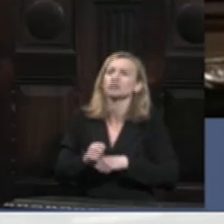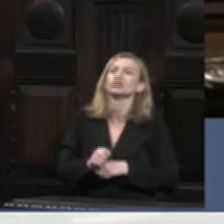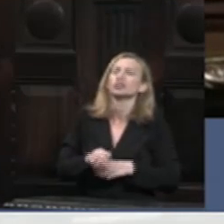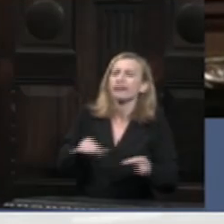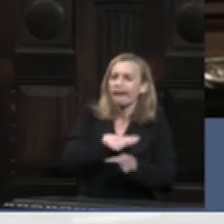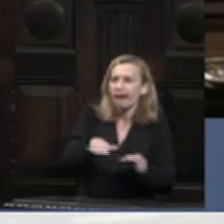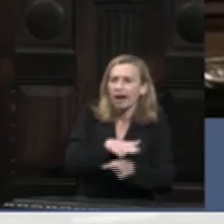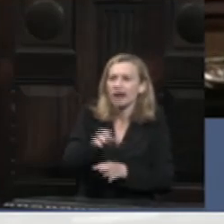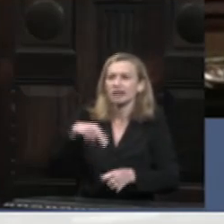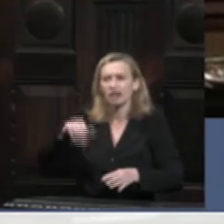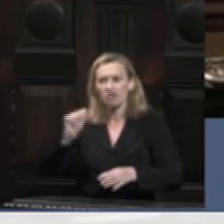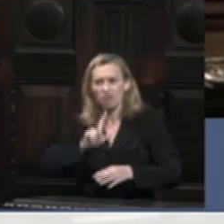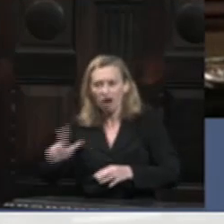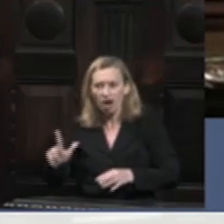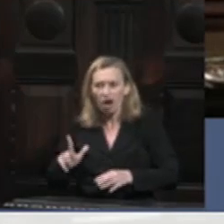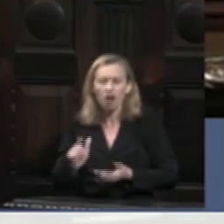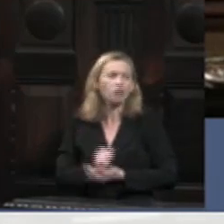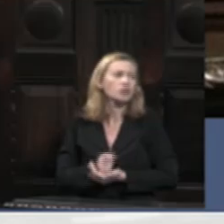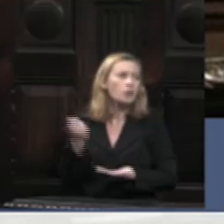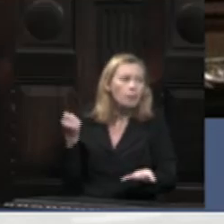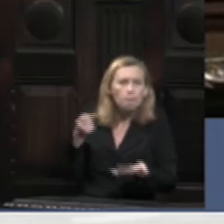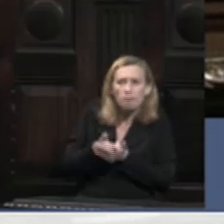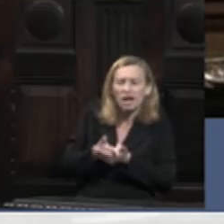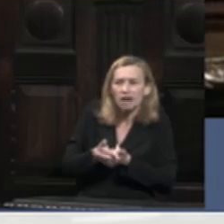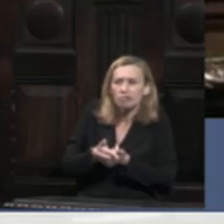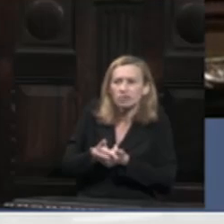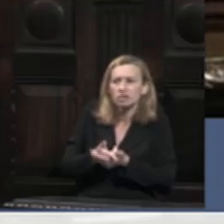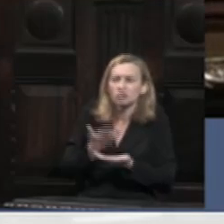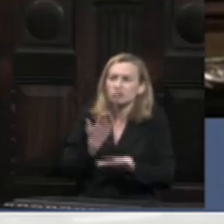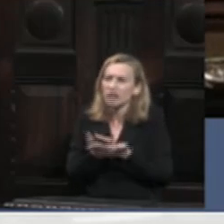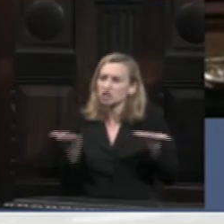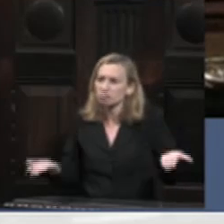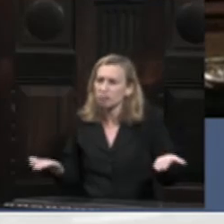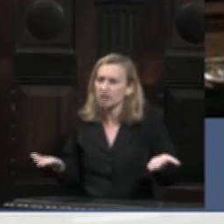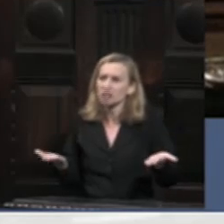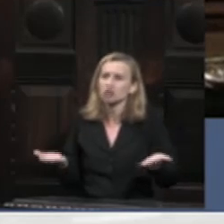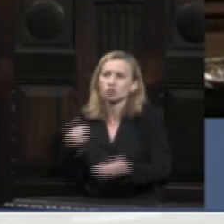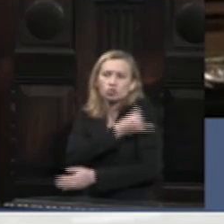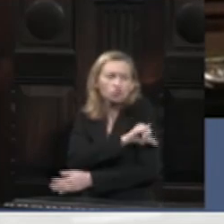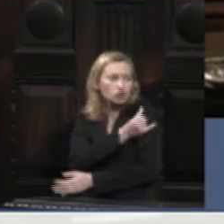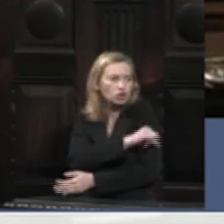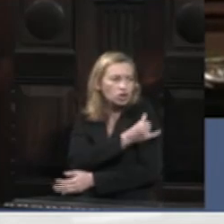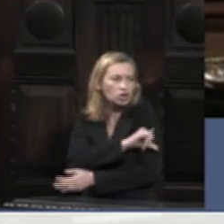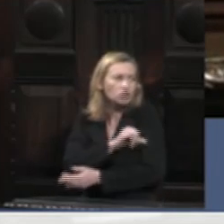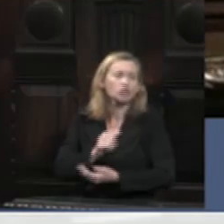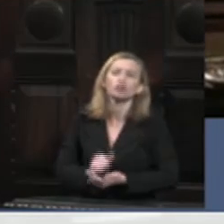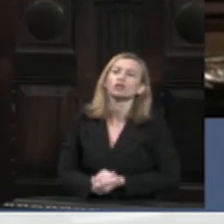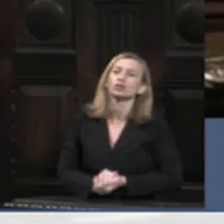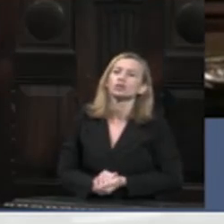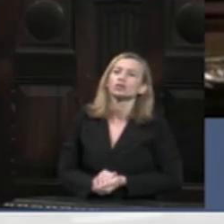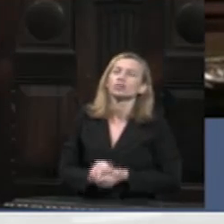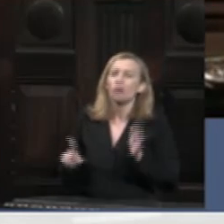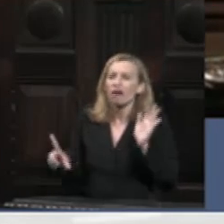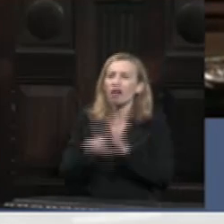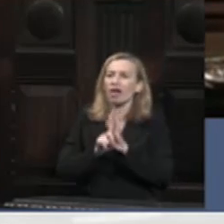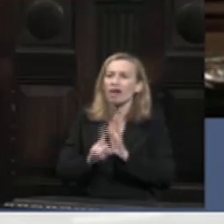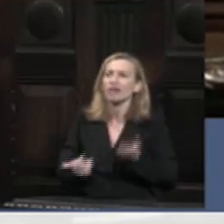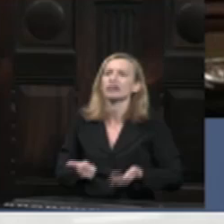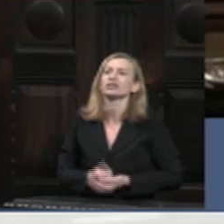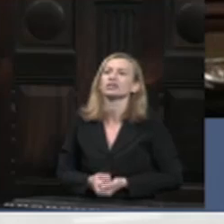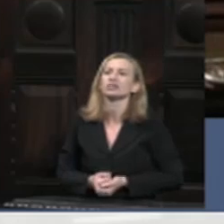uma ajuda robusta, substancial do governo federal, não sob a forma deste plano de recuperação